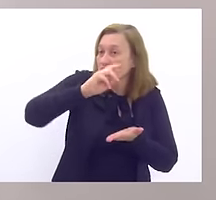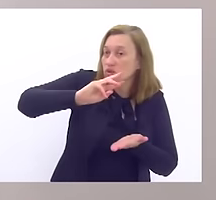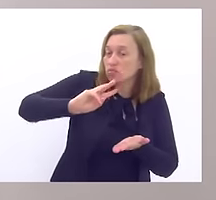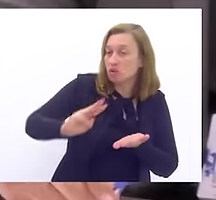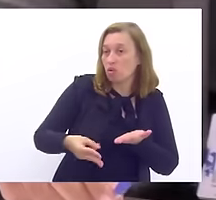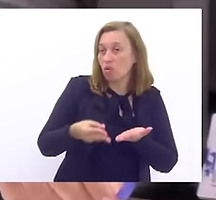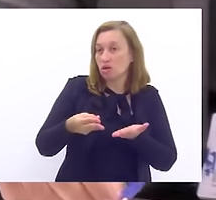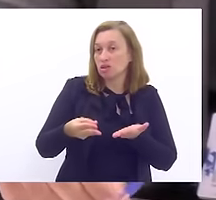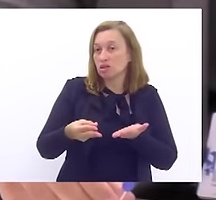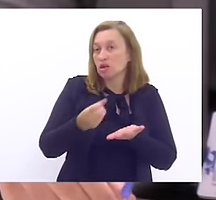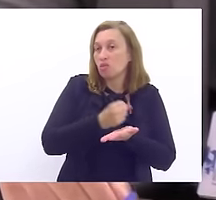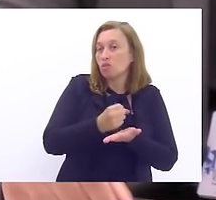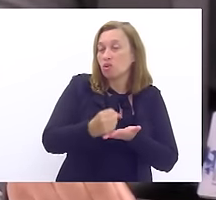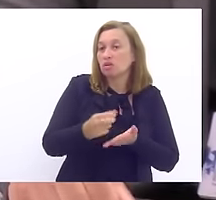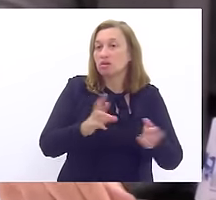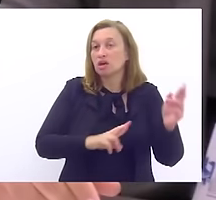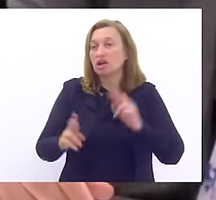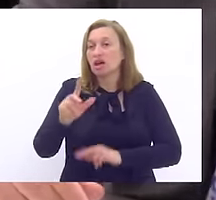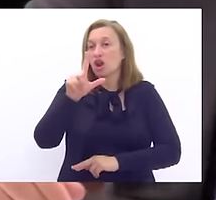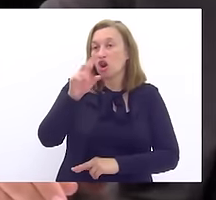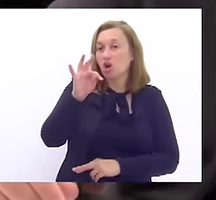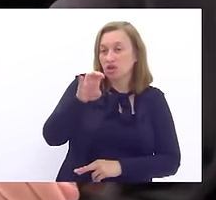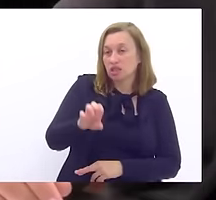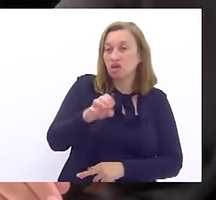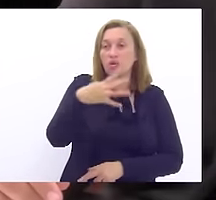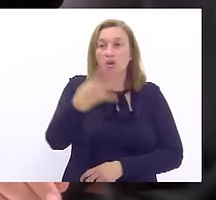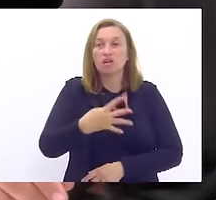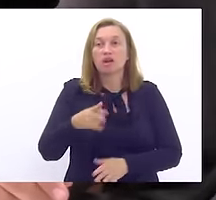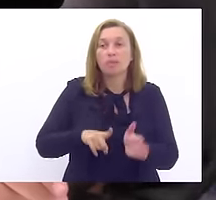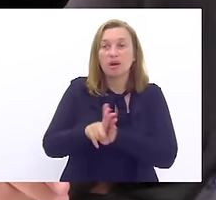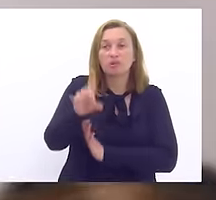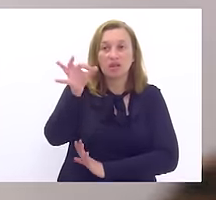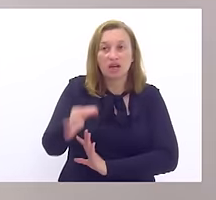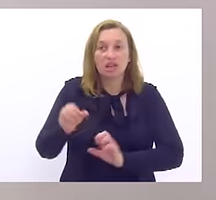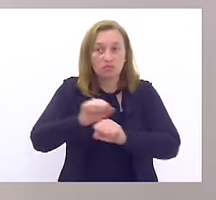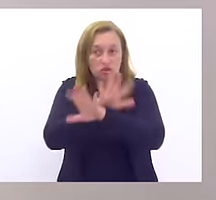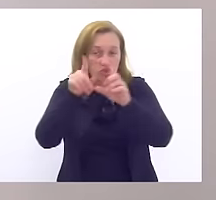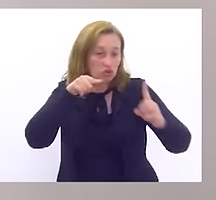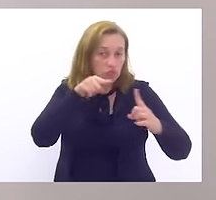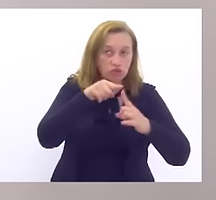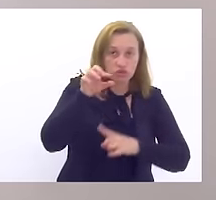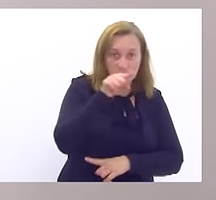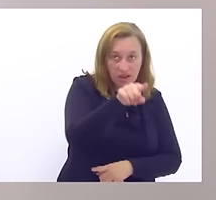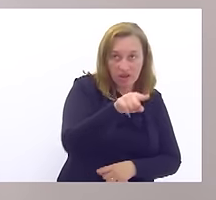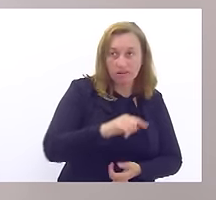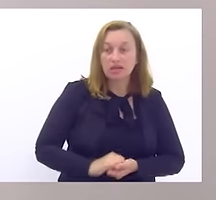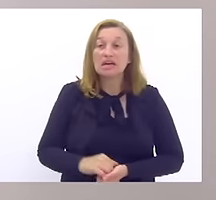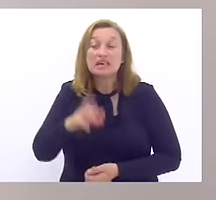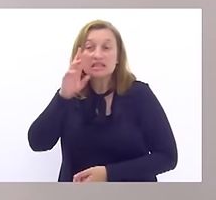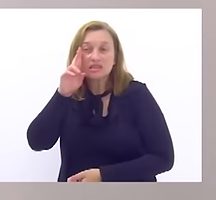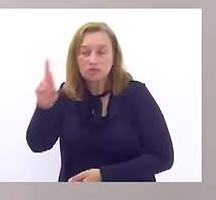milhões é o contrato relativo ao lote 4 A pergunta foi clara e objetiva para ele Senhor